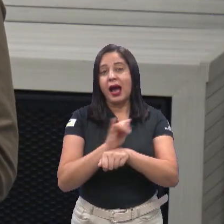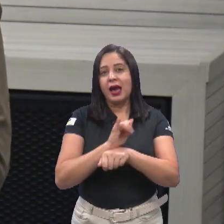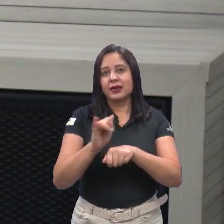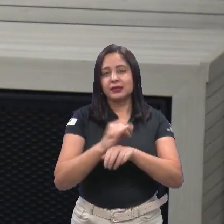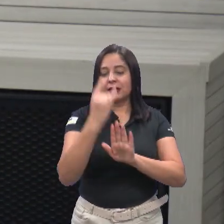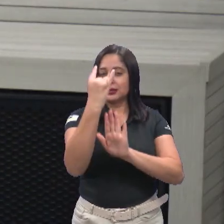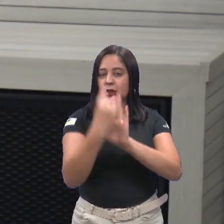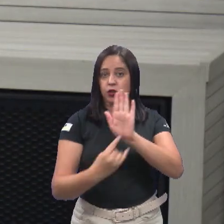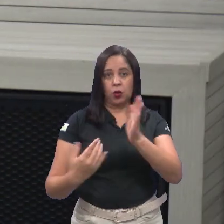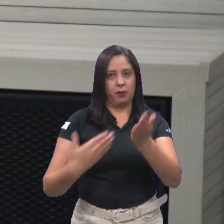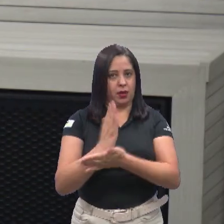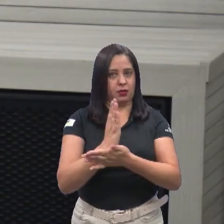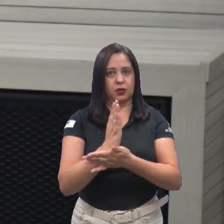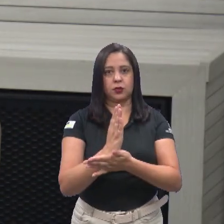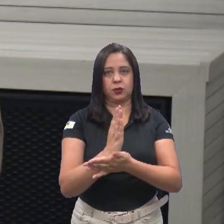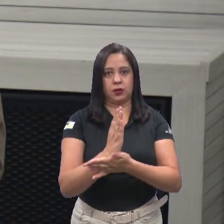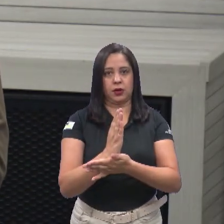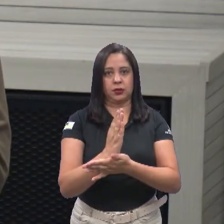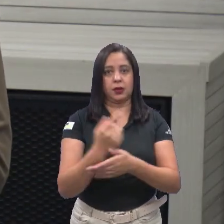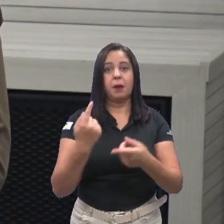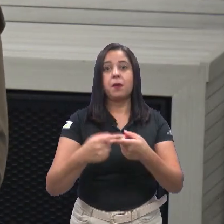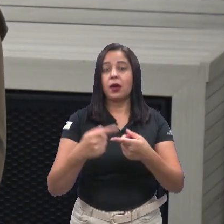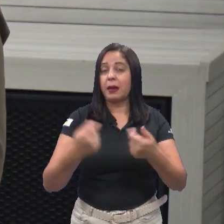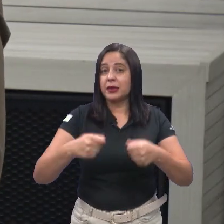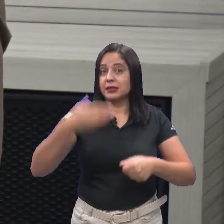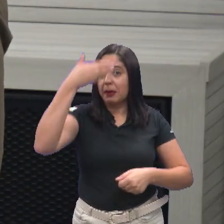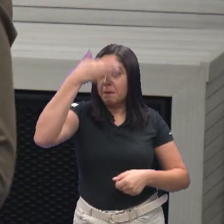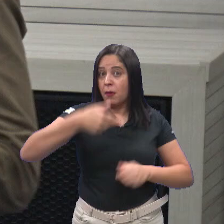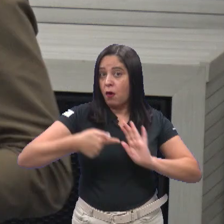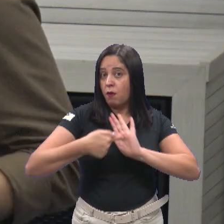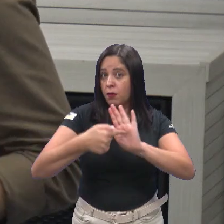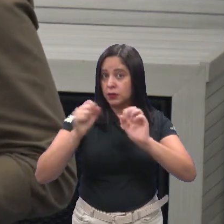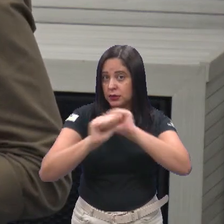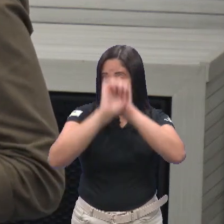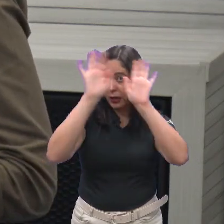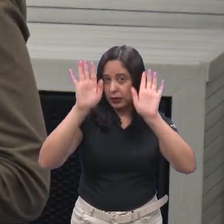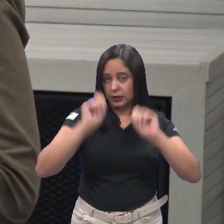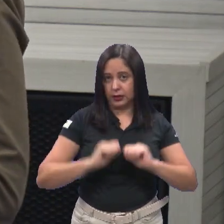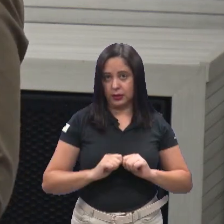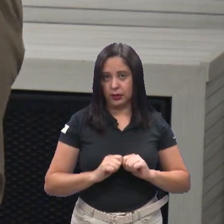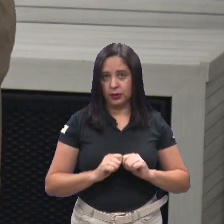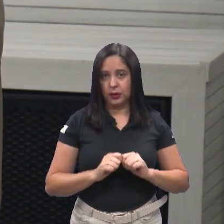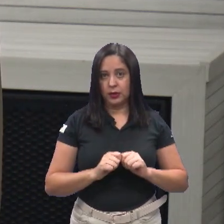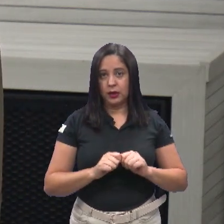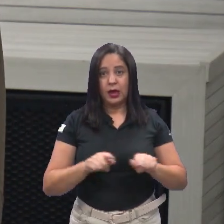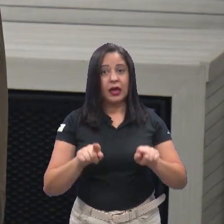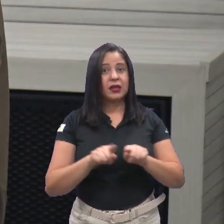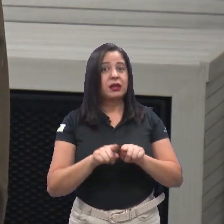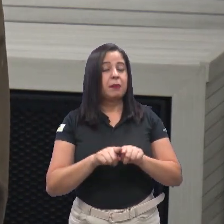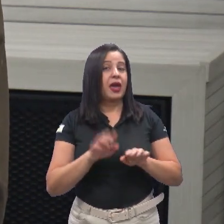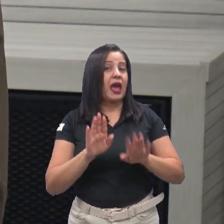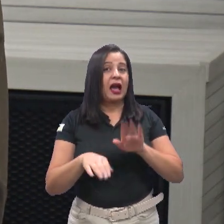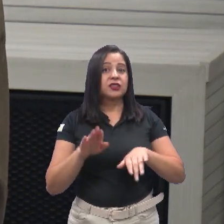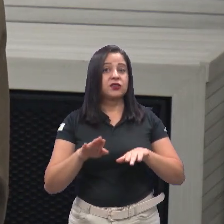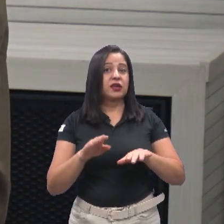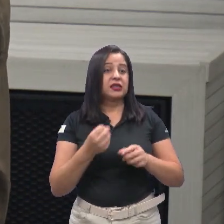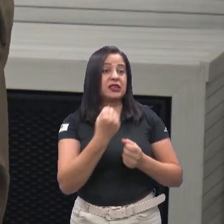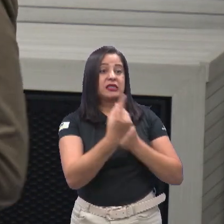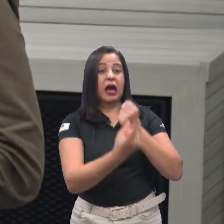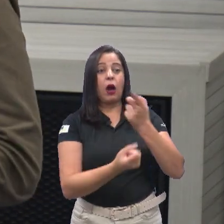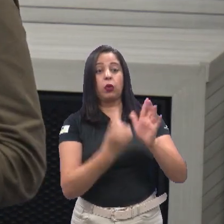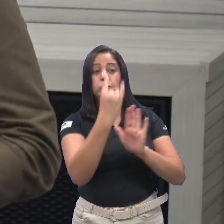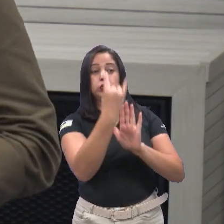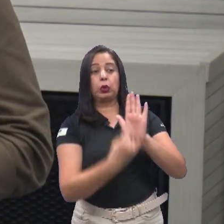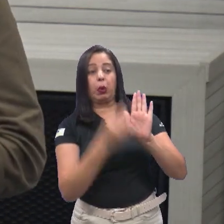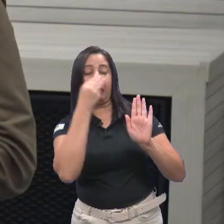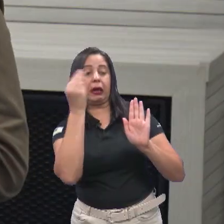transparência, auxilia na fiscalização dos vereadores, e a rejeição desses documentos acaba trazendo esse tipo de controvérsia, uma